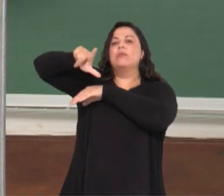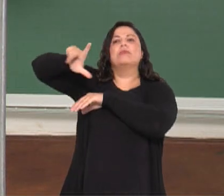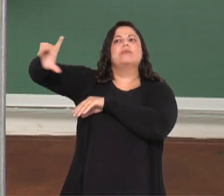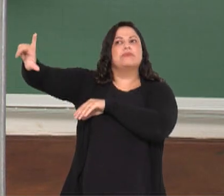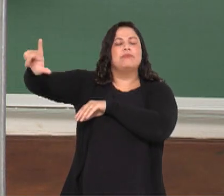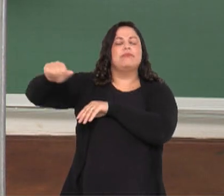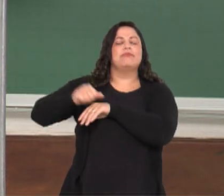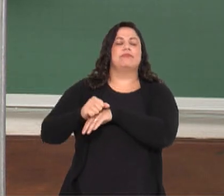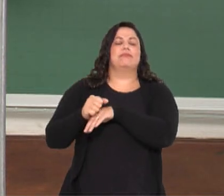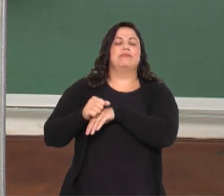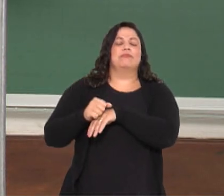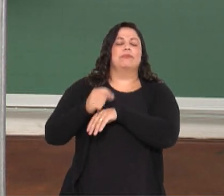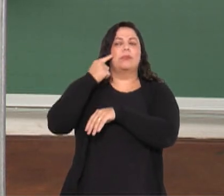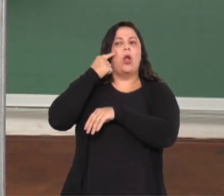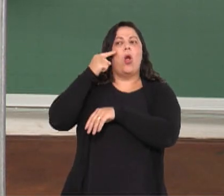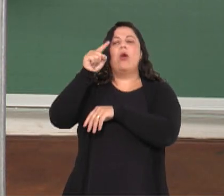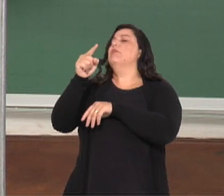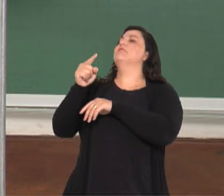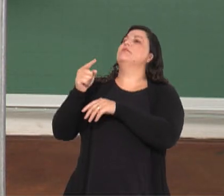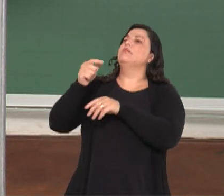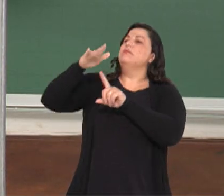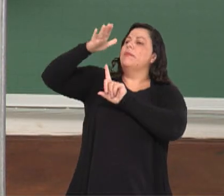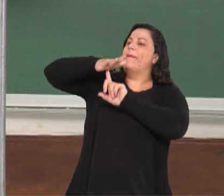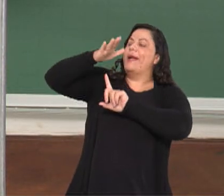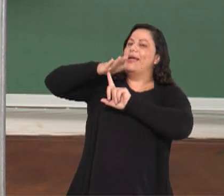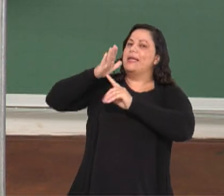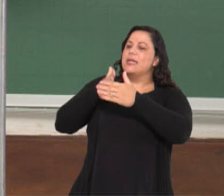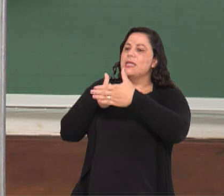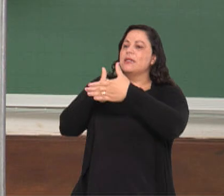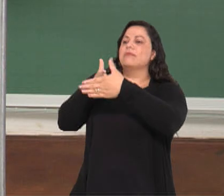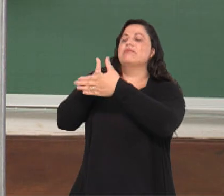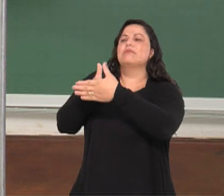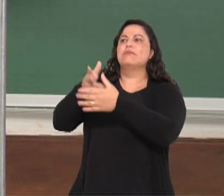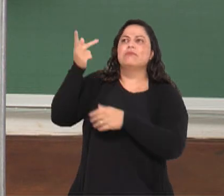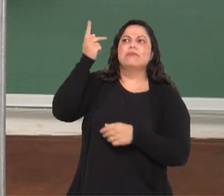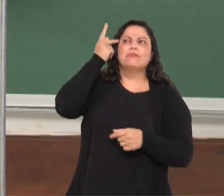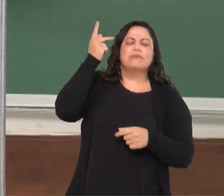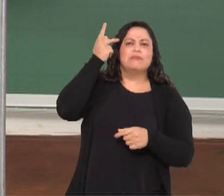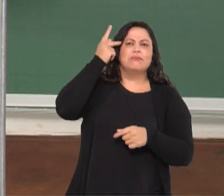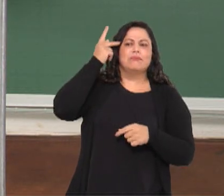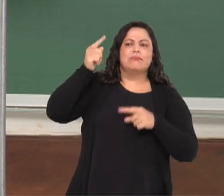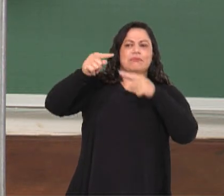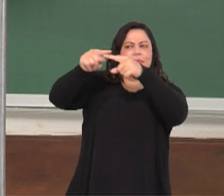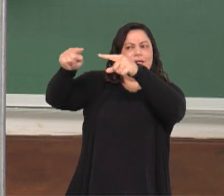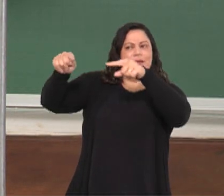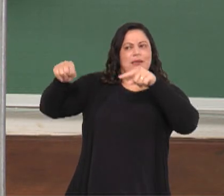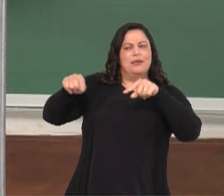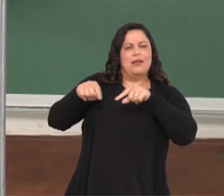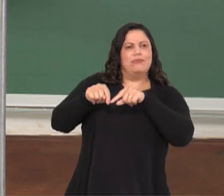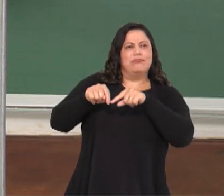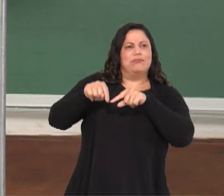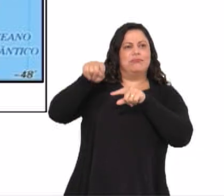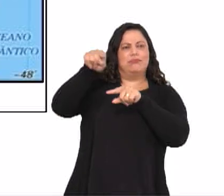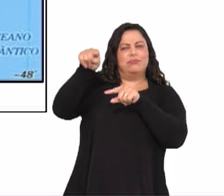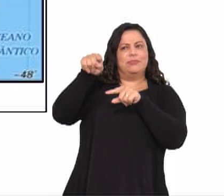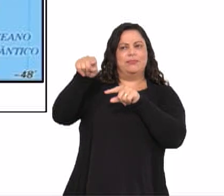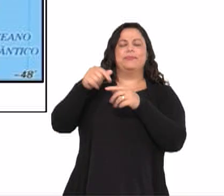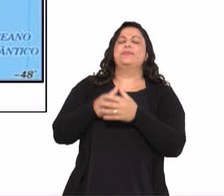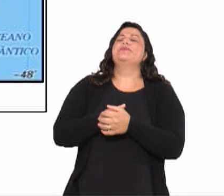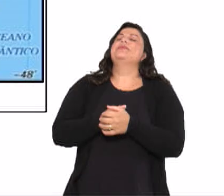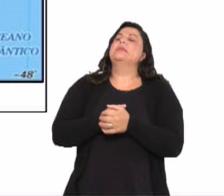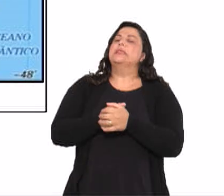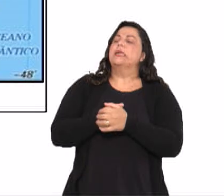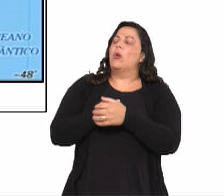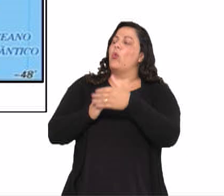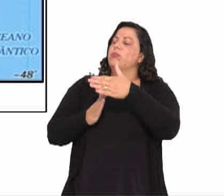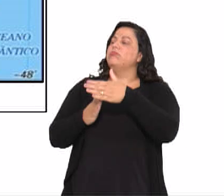São Paulo, Paraná faz divisa com São Paulo, então a parte norte do Paraná aqui é divisa com São Paulo.